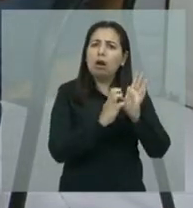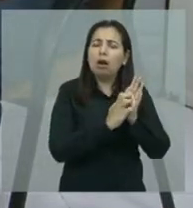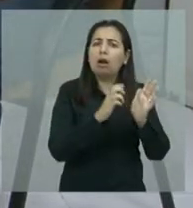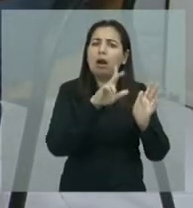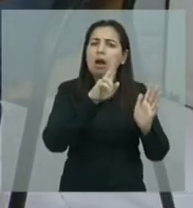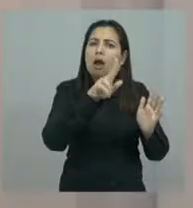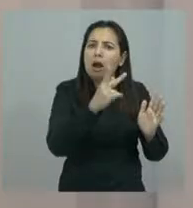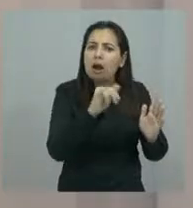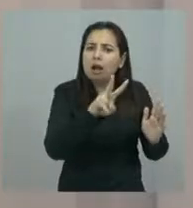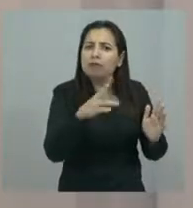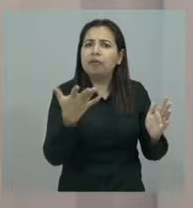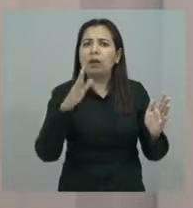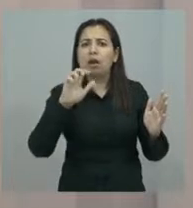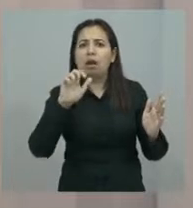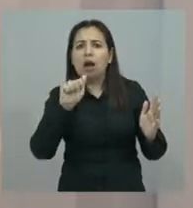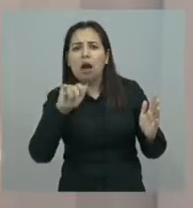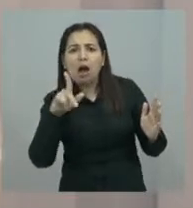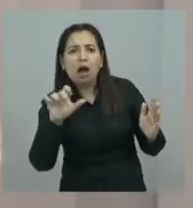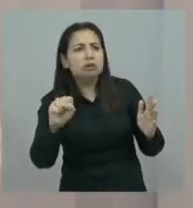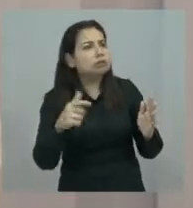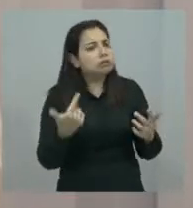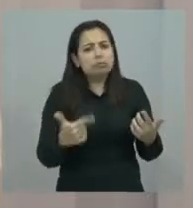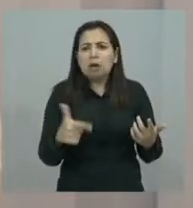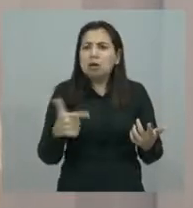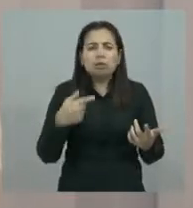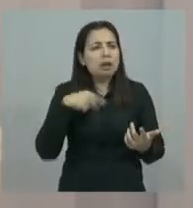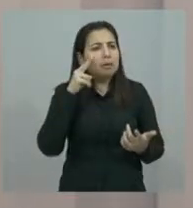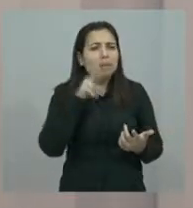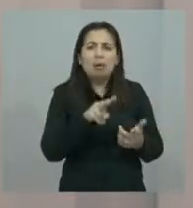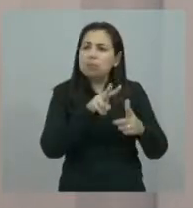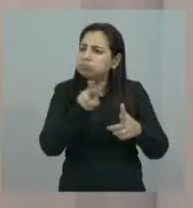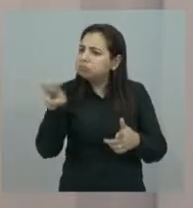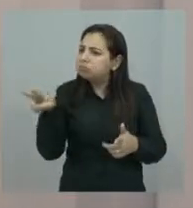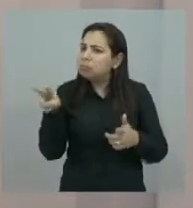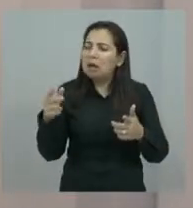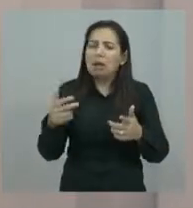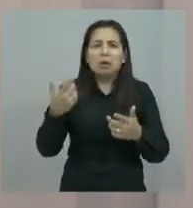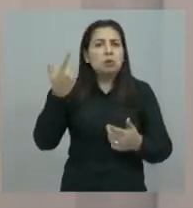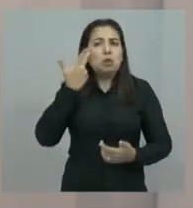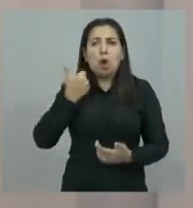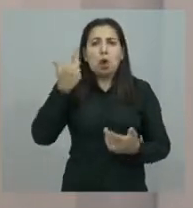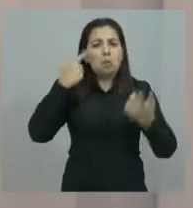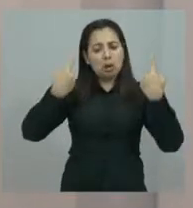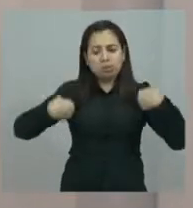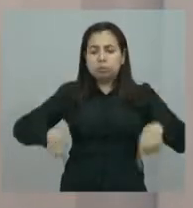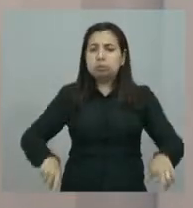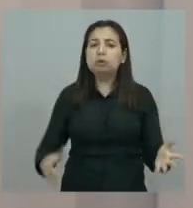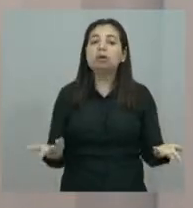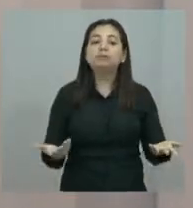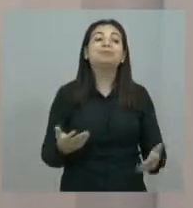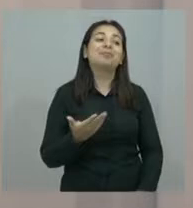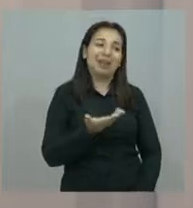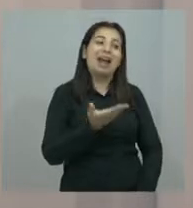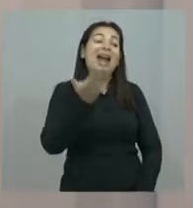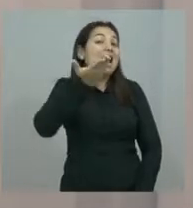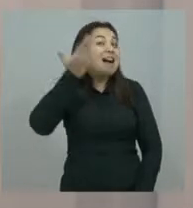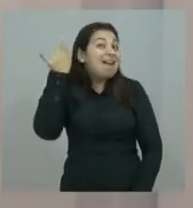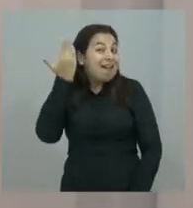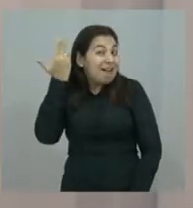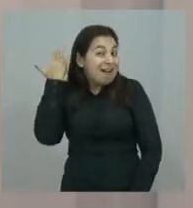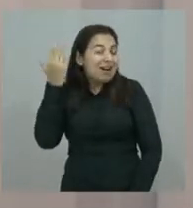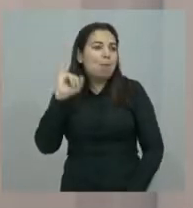né, da pessoa com HIV. Né? Quando se dizia, tem HIV, esperava logo aquele esquelético, né? Porque teve o